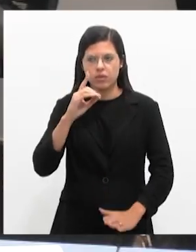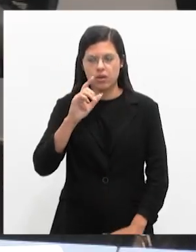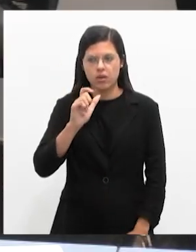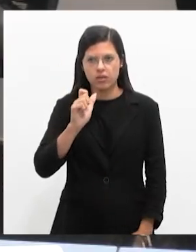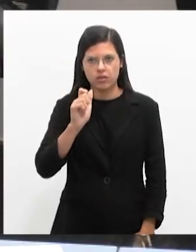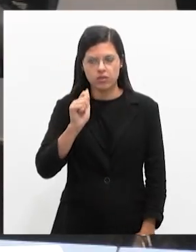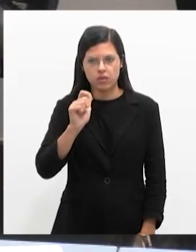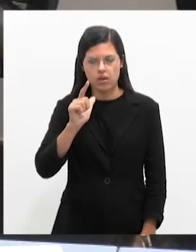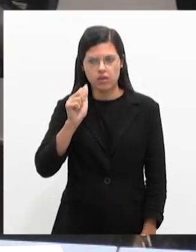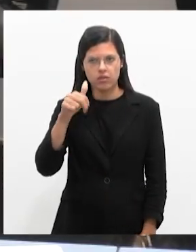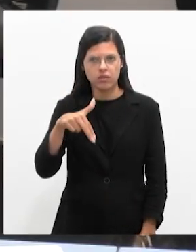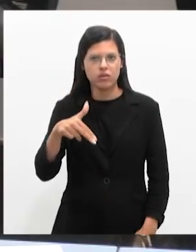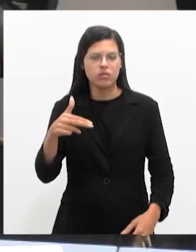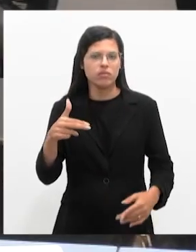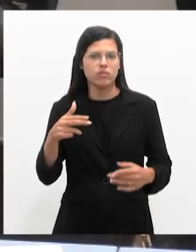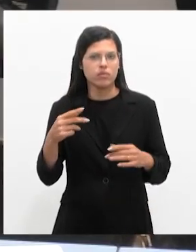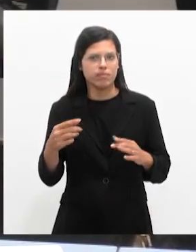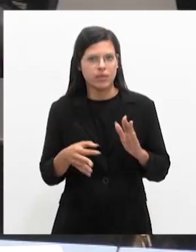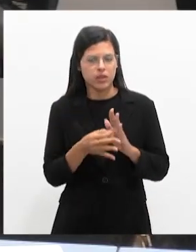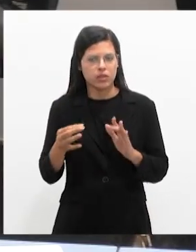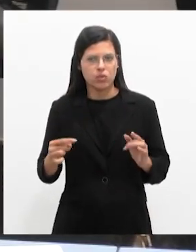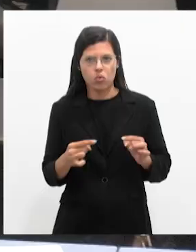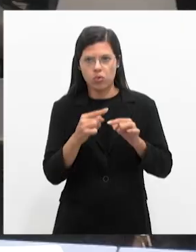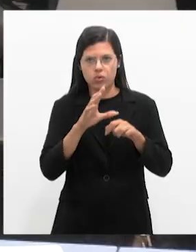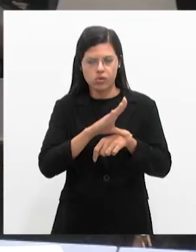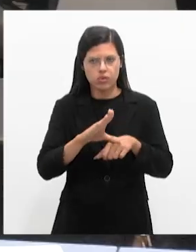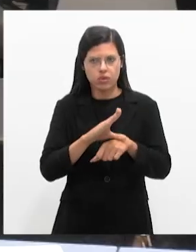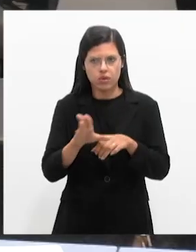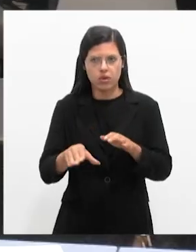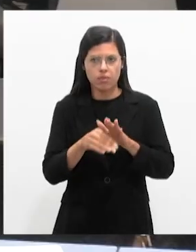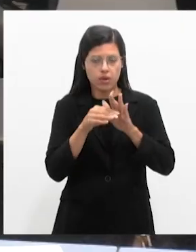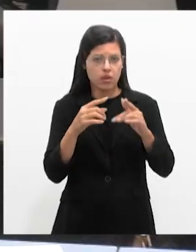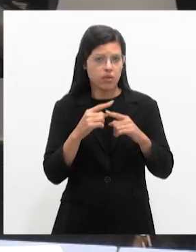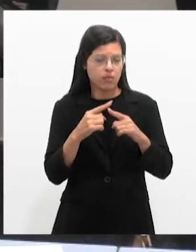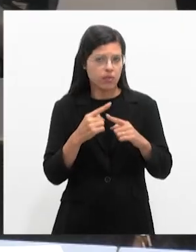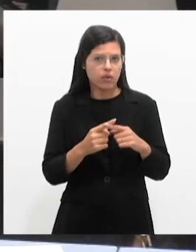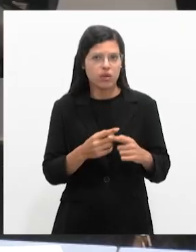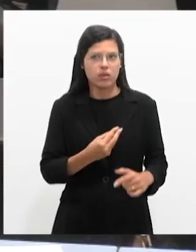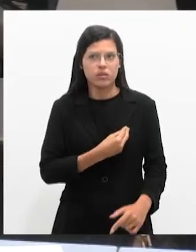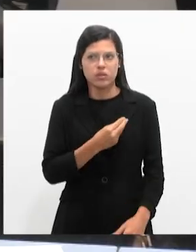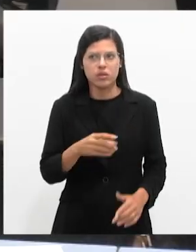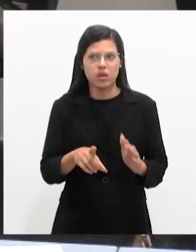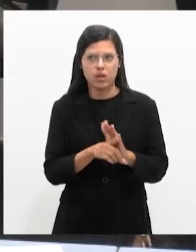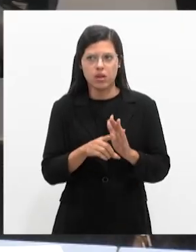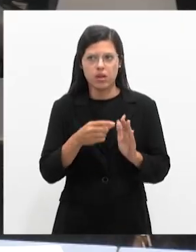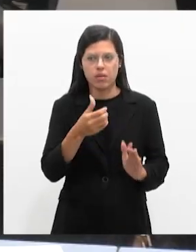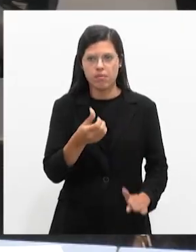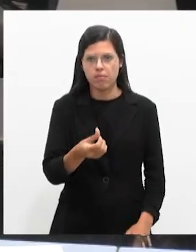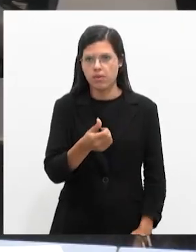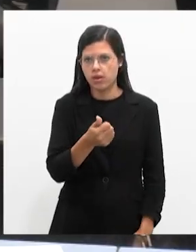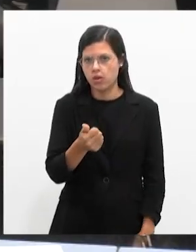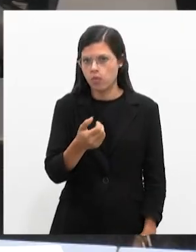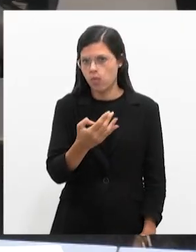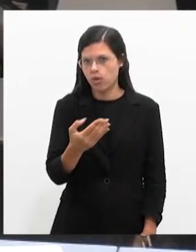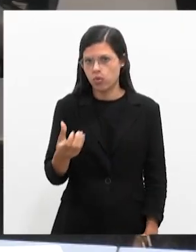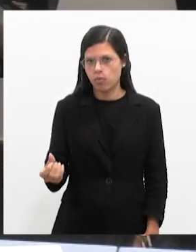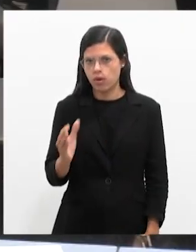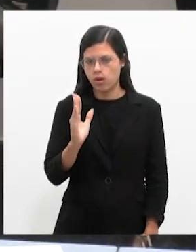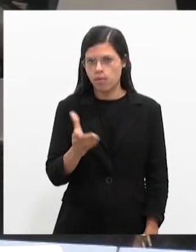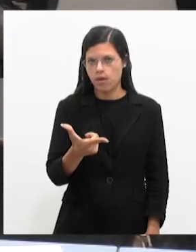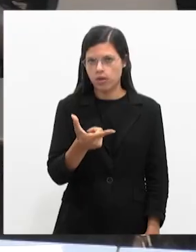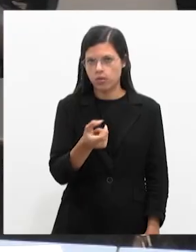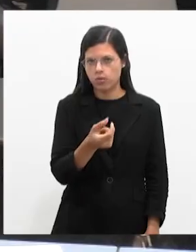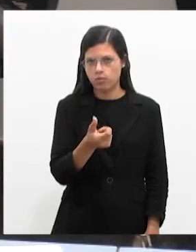com emendas, porque existe uma lei 6146 de 12 que trata